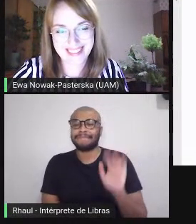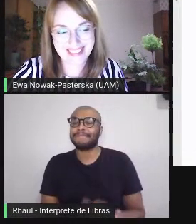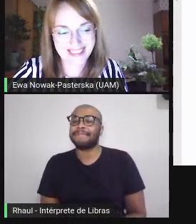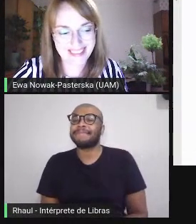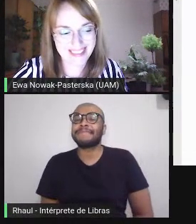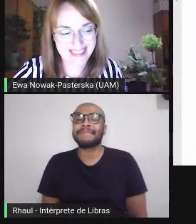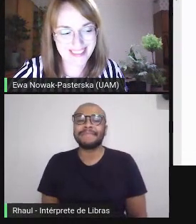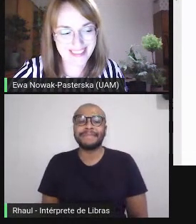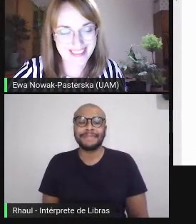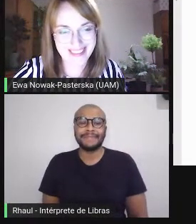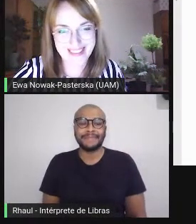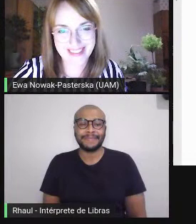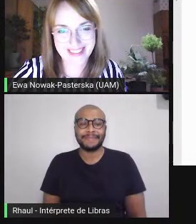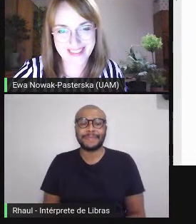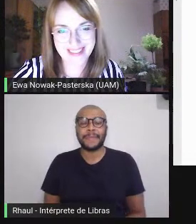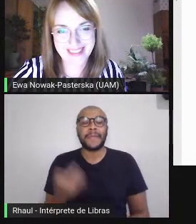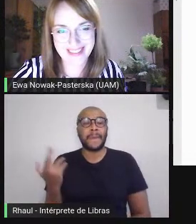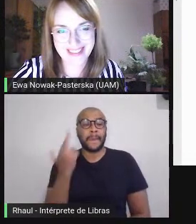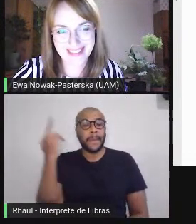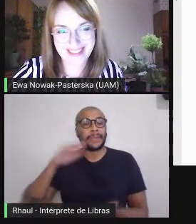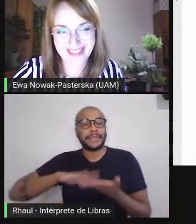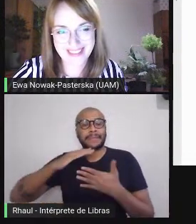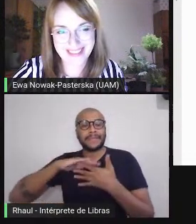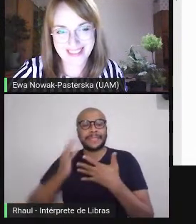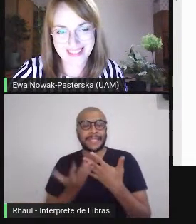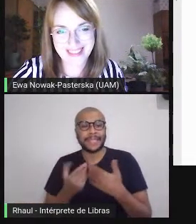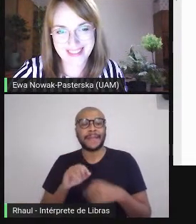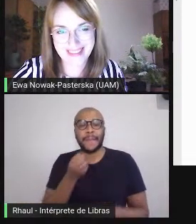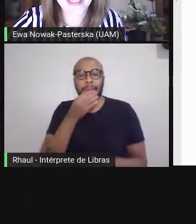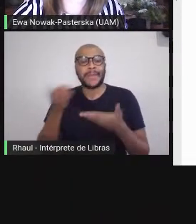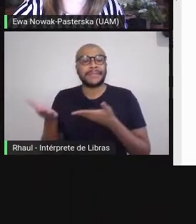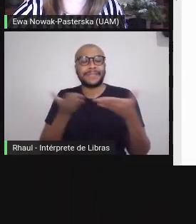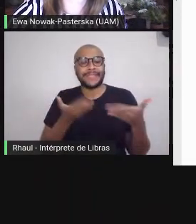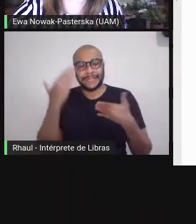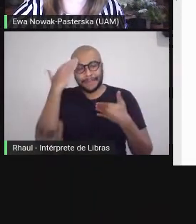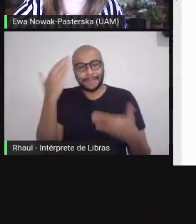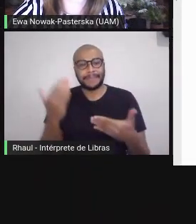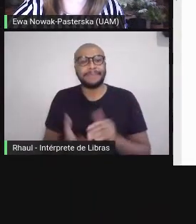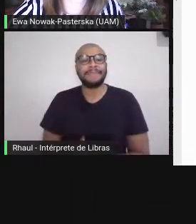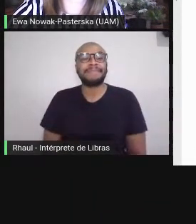Para intérprete de Libras, tá? Bem-vindo, muito obrigado.